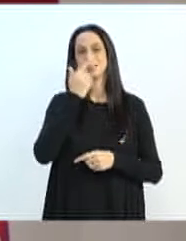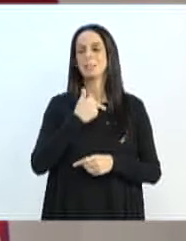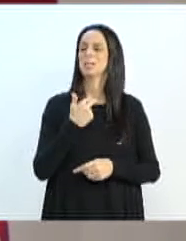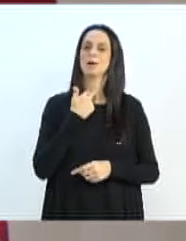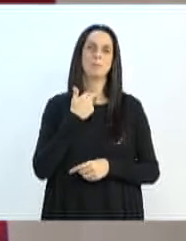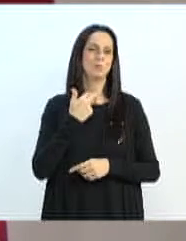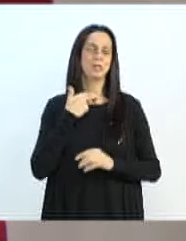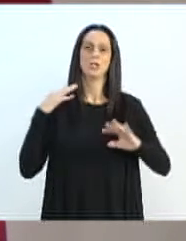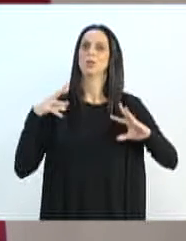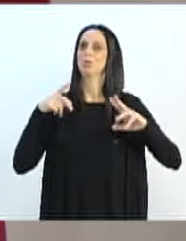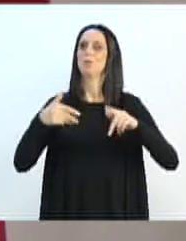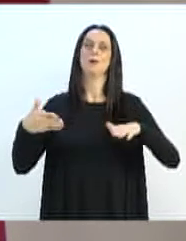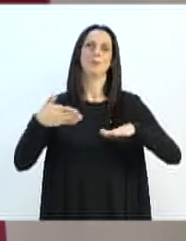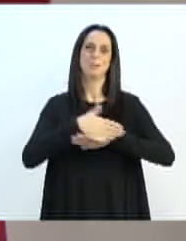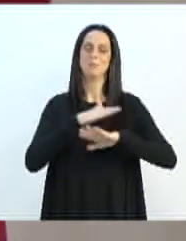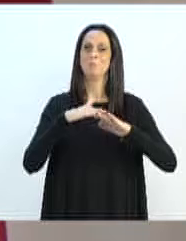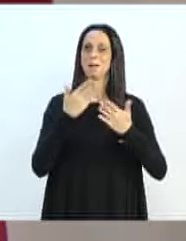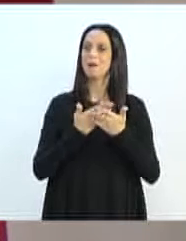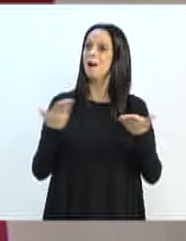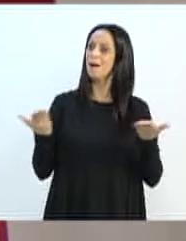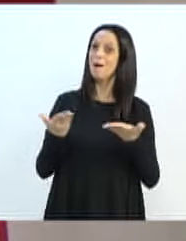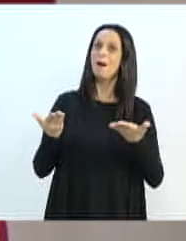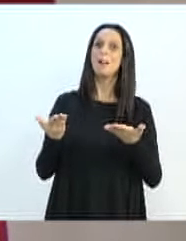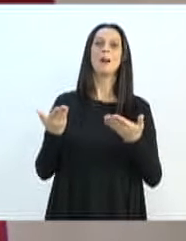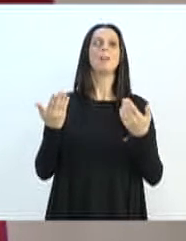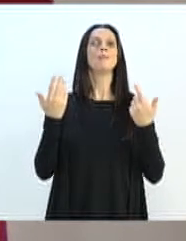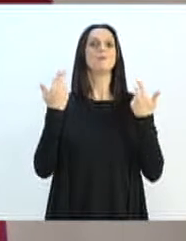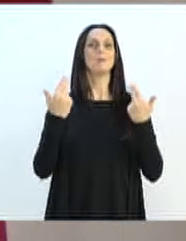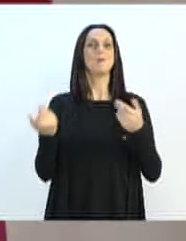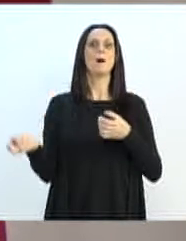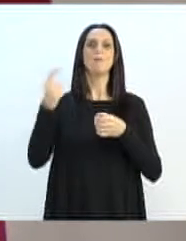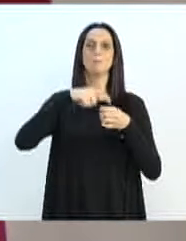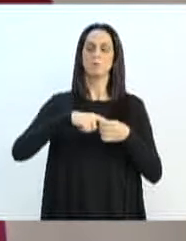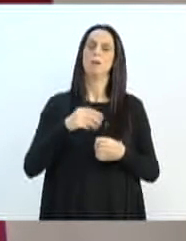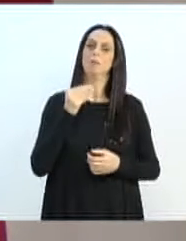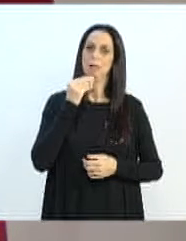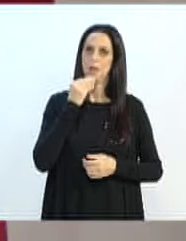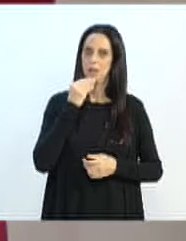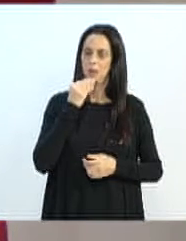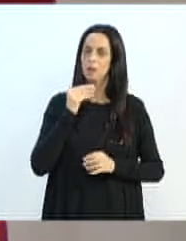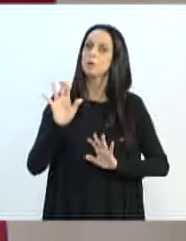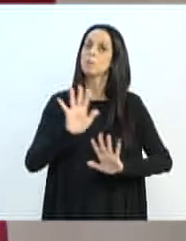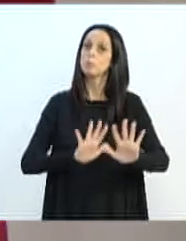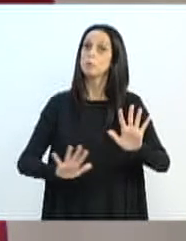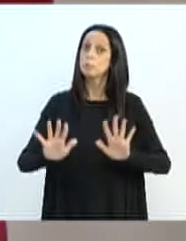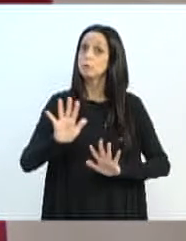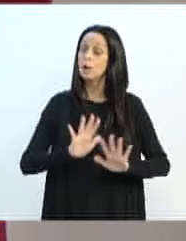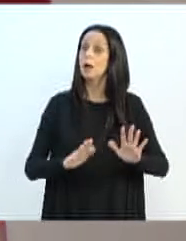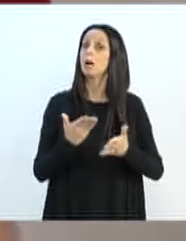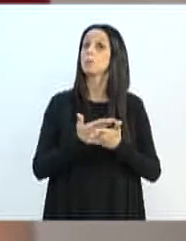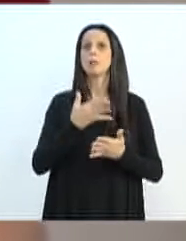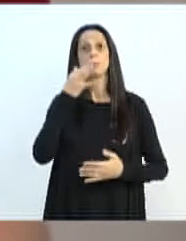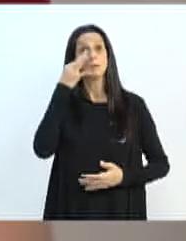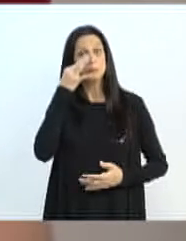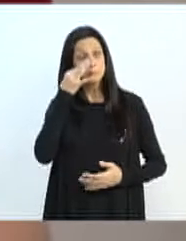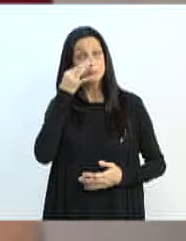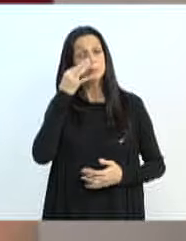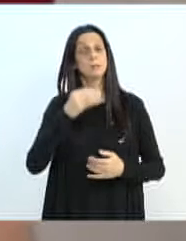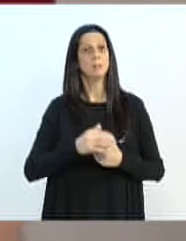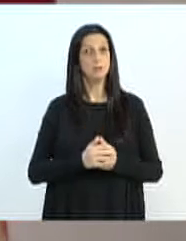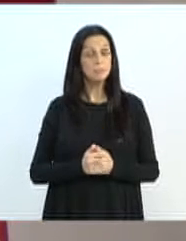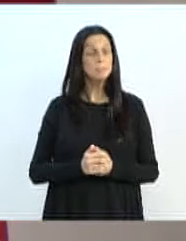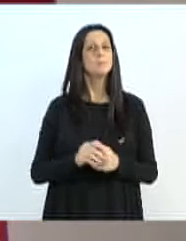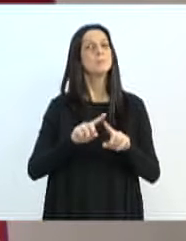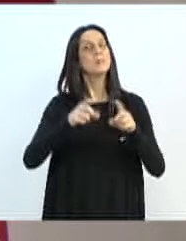alunos voltaram às escolas com todos os cuidados que são necessários. E eu destaco isso